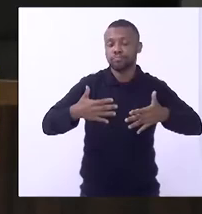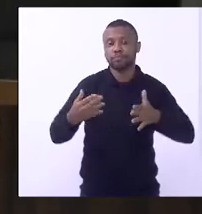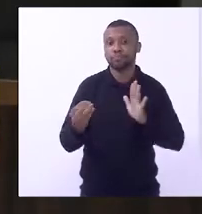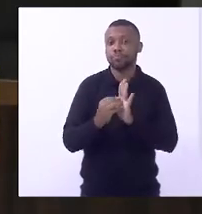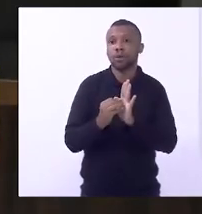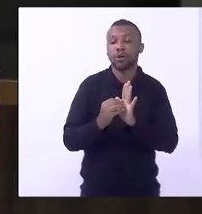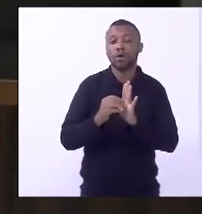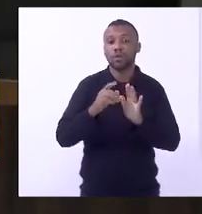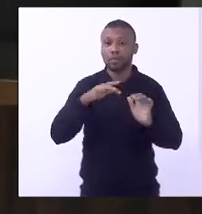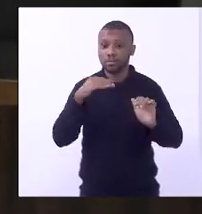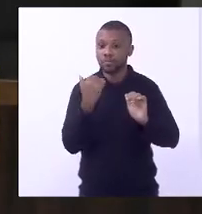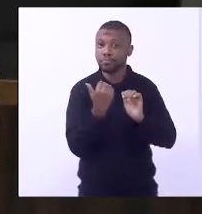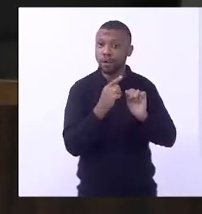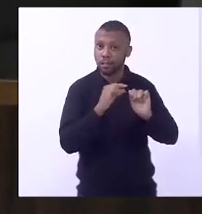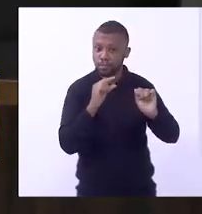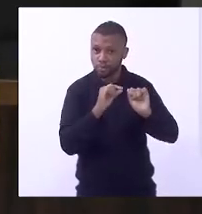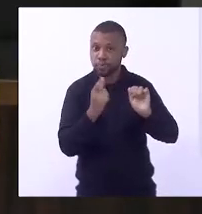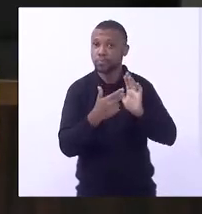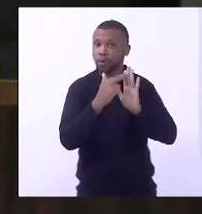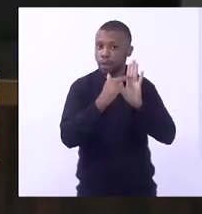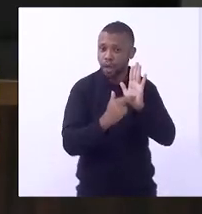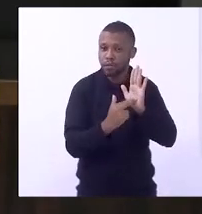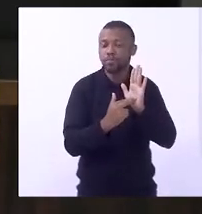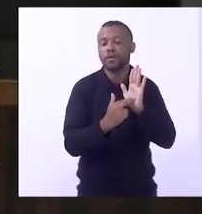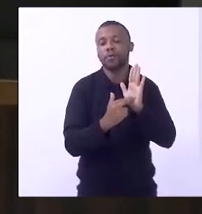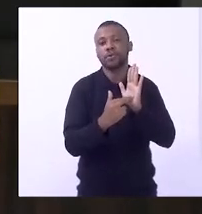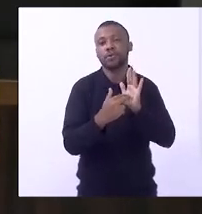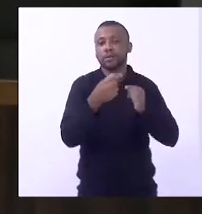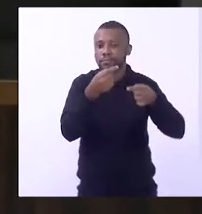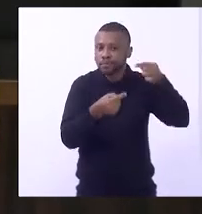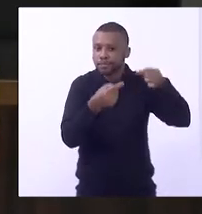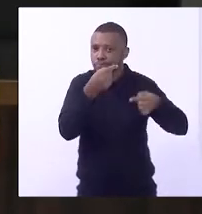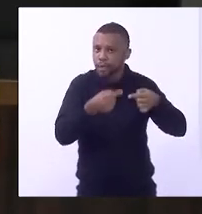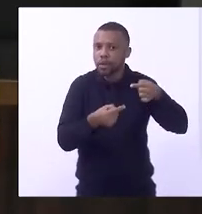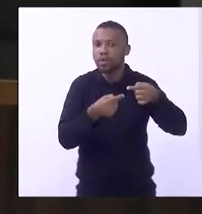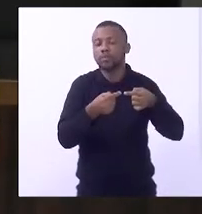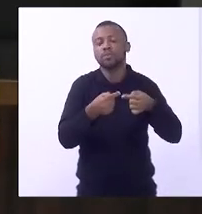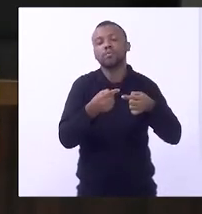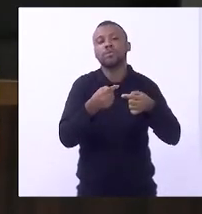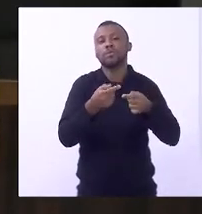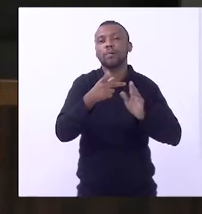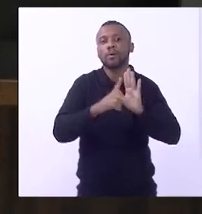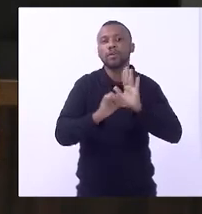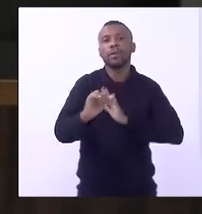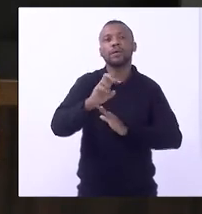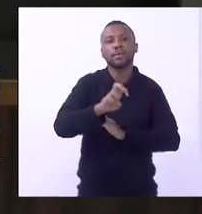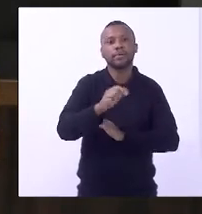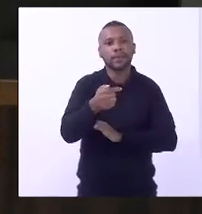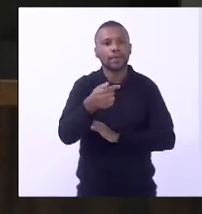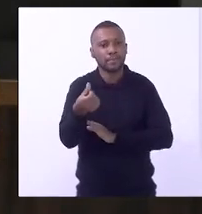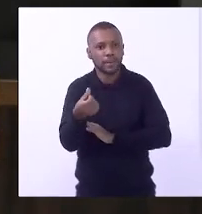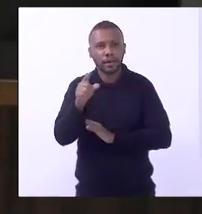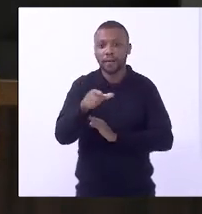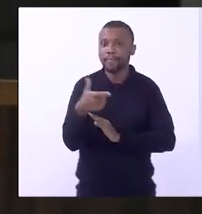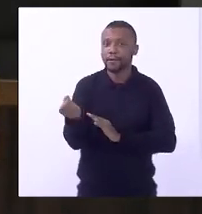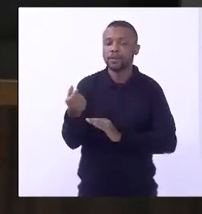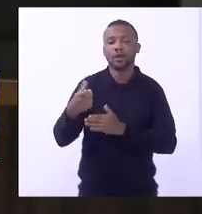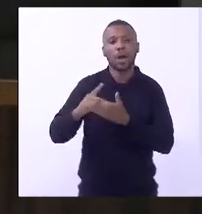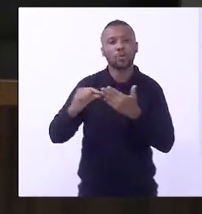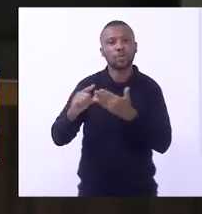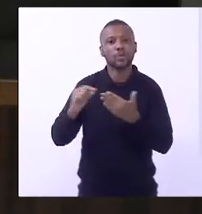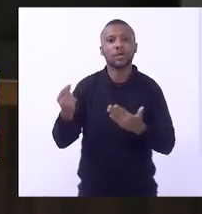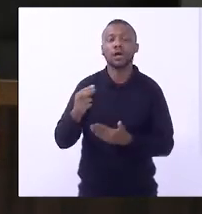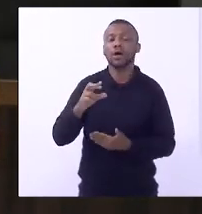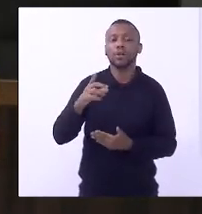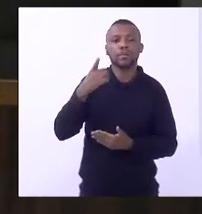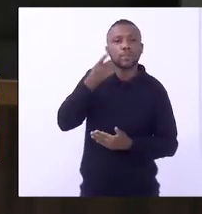parágrafo 1º do artigo 47 do Regimento Interno, em tramitação ordinária, em primeira discussão, projeto de lei 576 de 20, de autoria do deputado Rodrigo